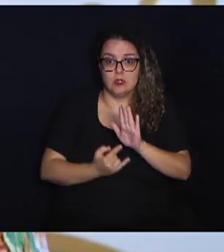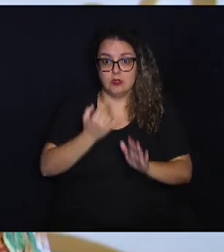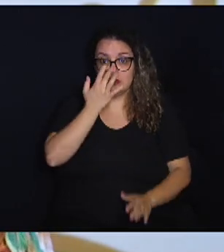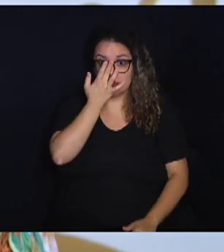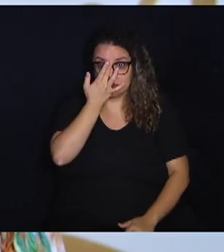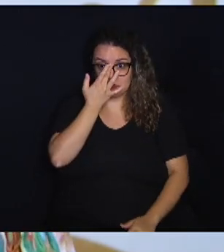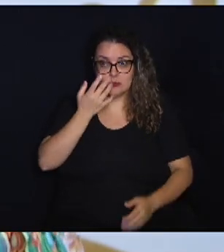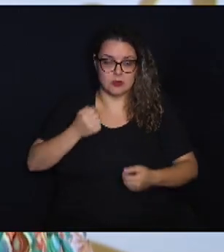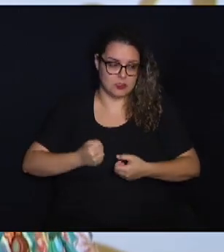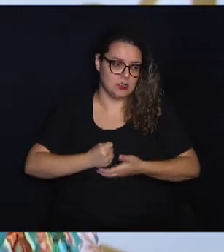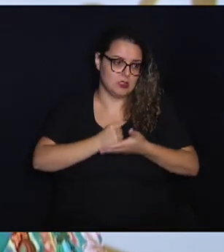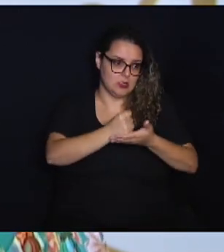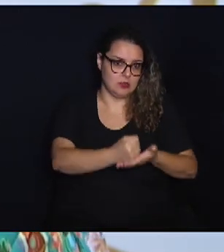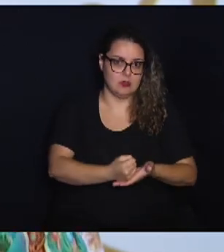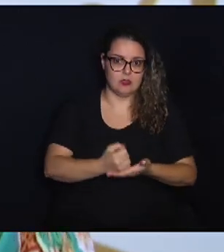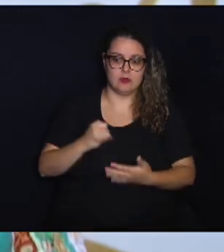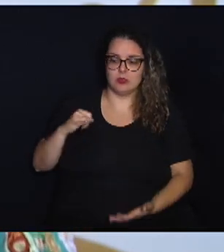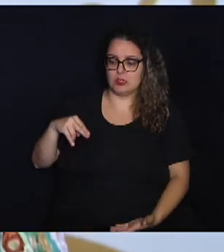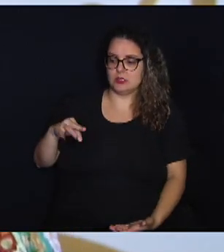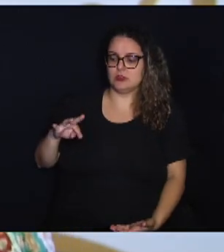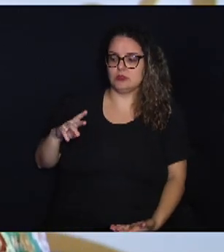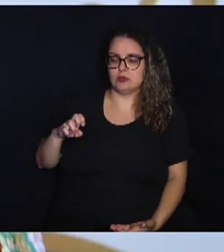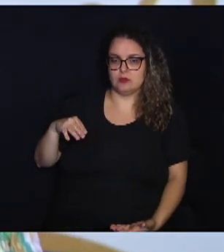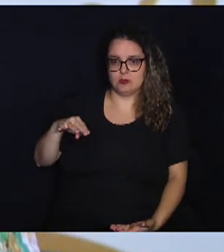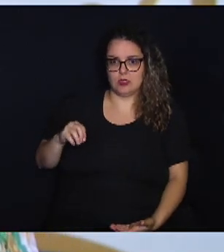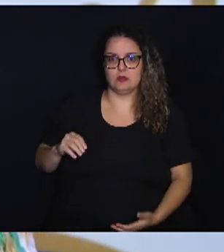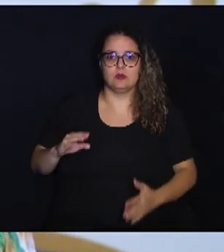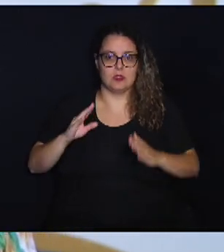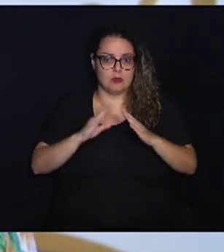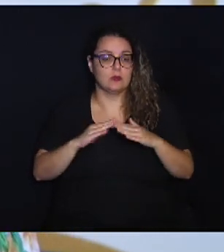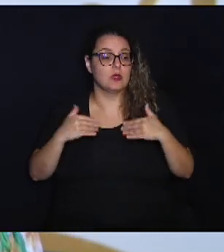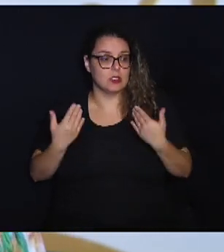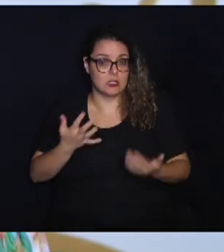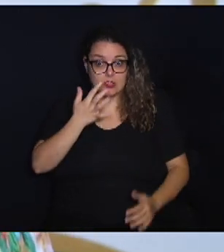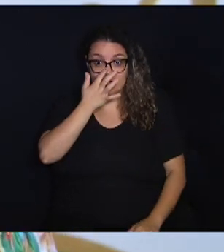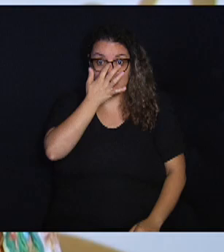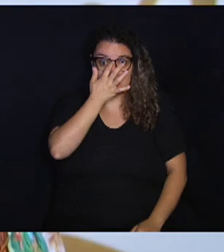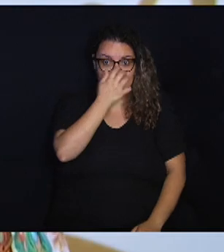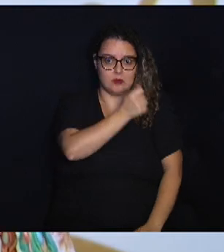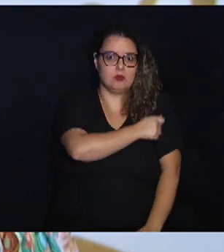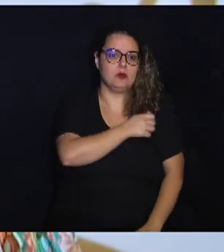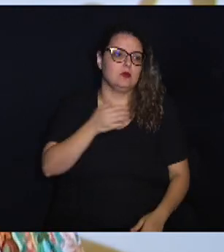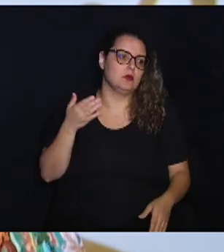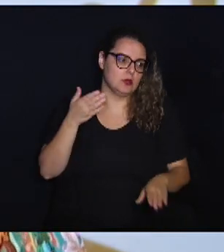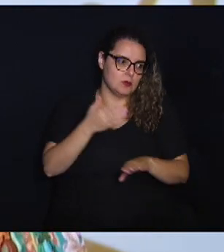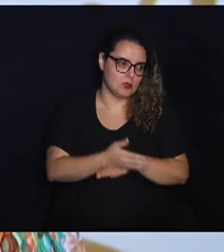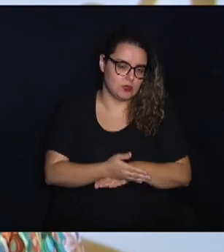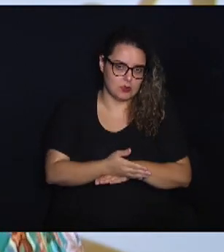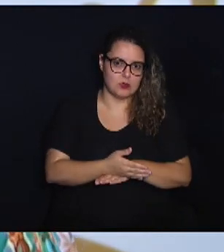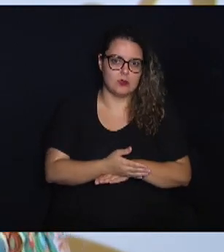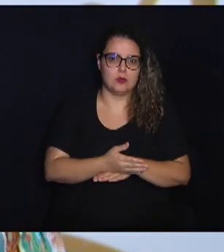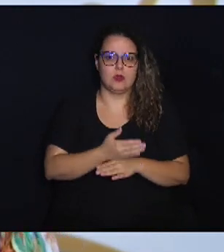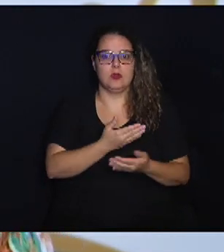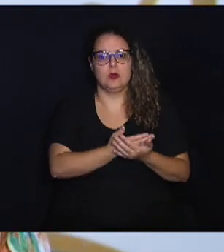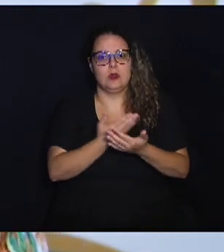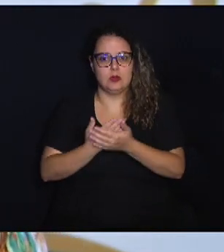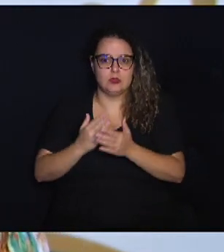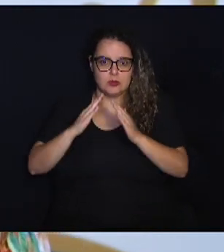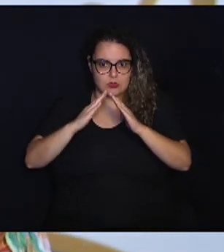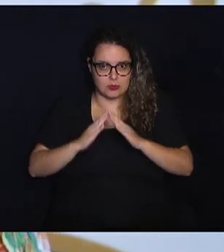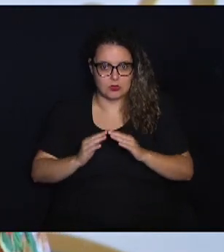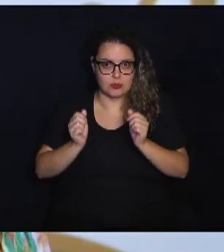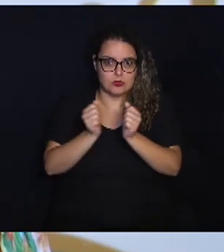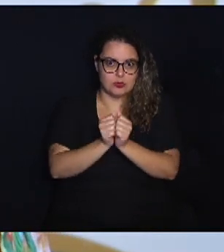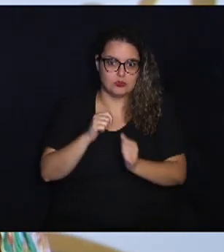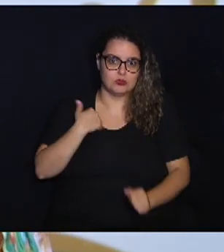está levando esse instrumento para casa, e a partir daí, então, o aluno tem acesso aos estudos em casa com o nosso